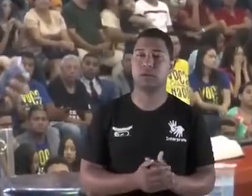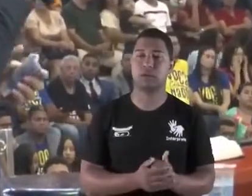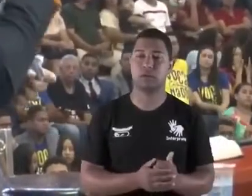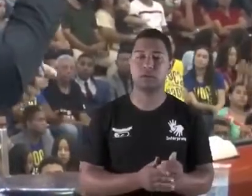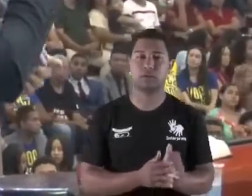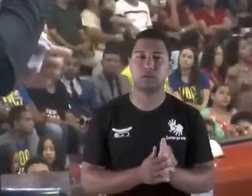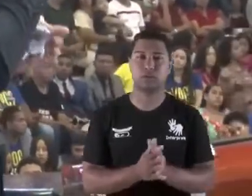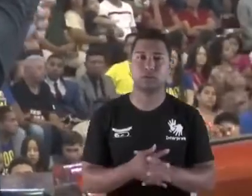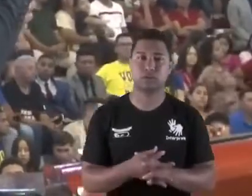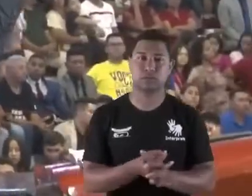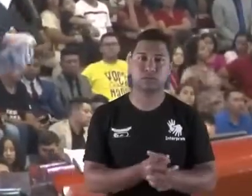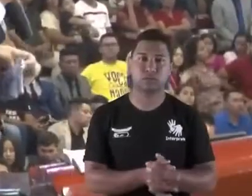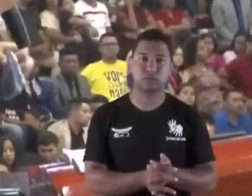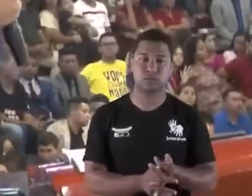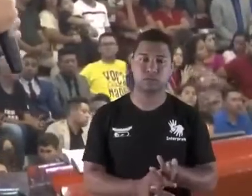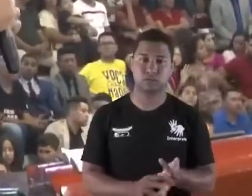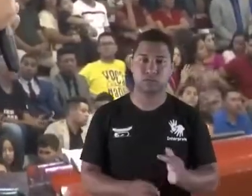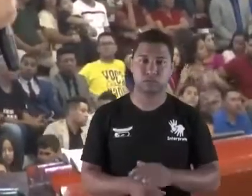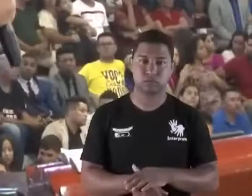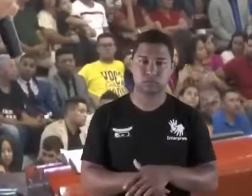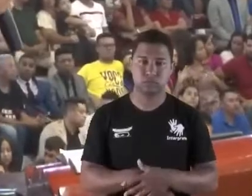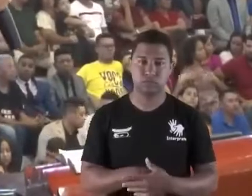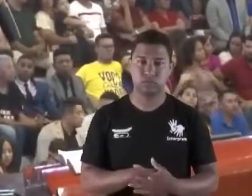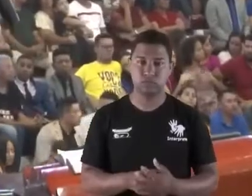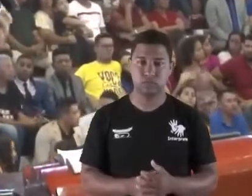porque ninguém jamais viu a Deus.